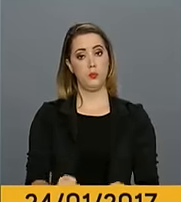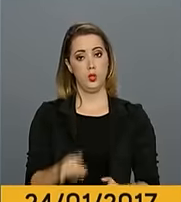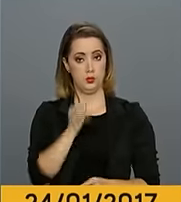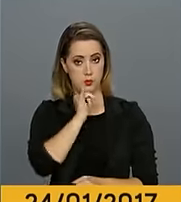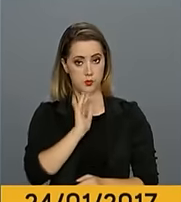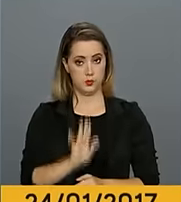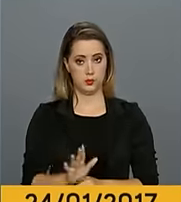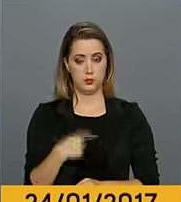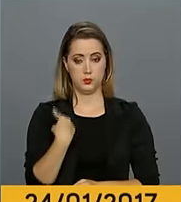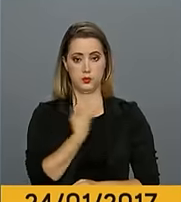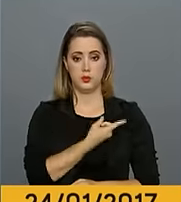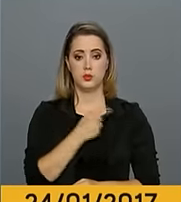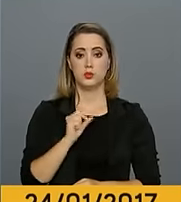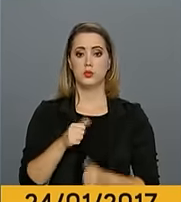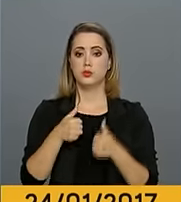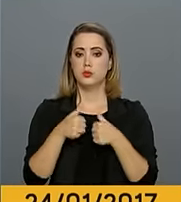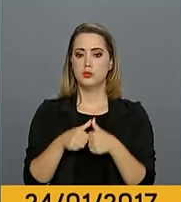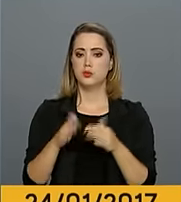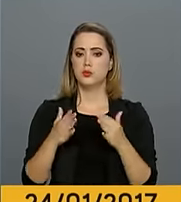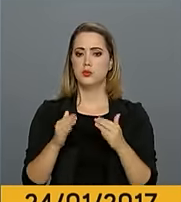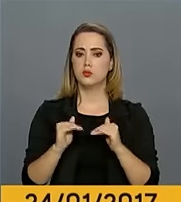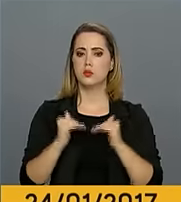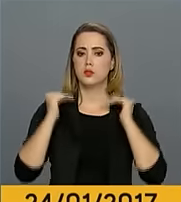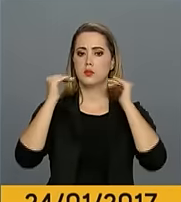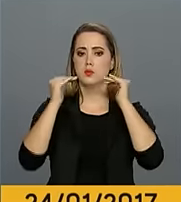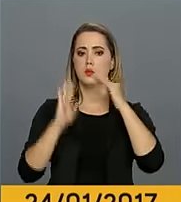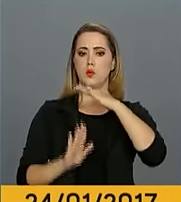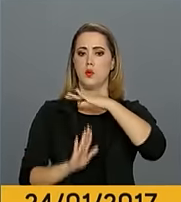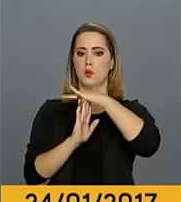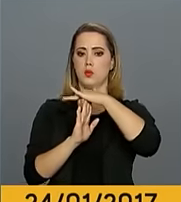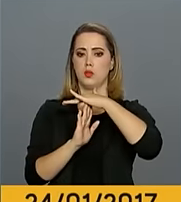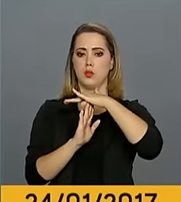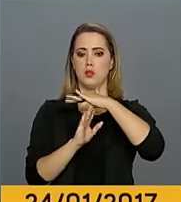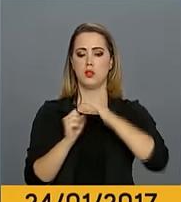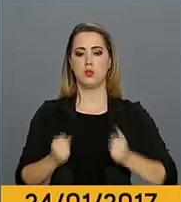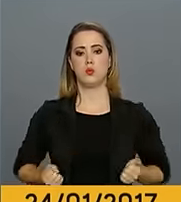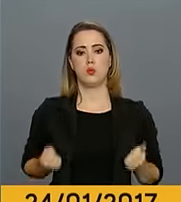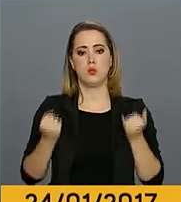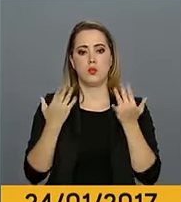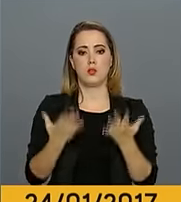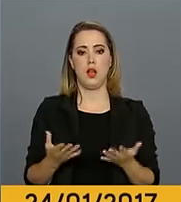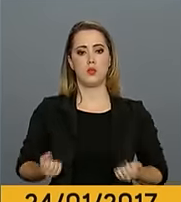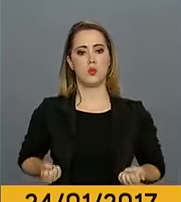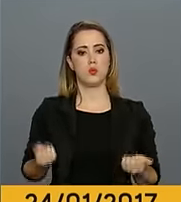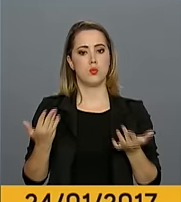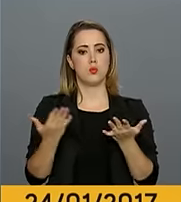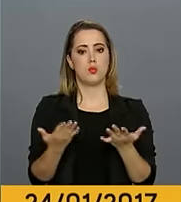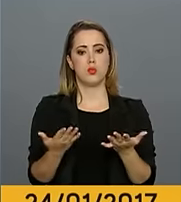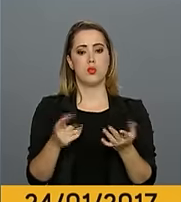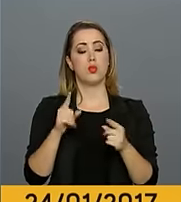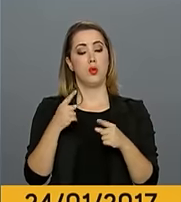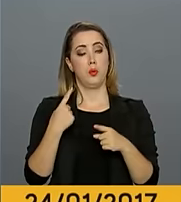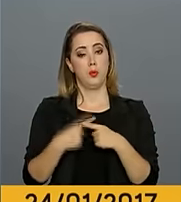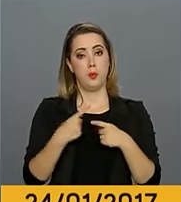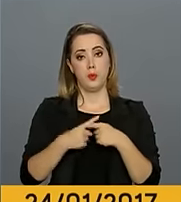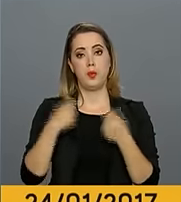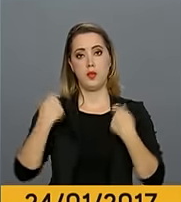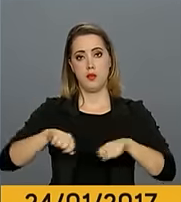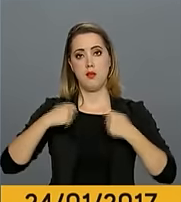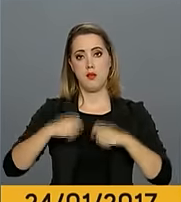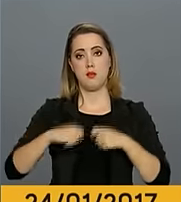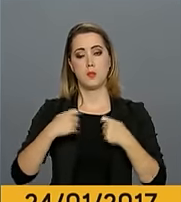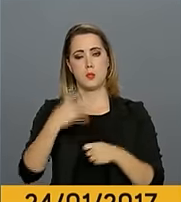que nós estabelecêssemos um teto para os gastos públicos, porque é preciso dar muita seriedade ao